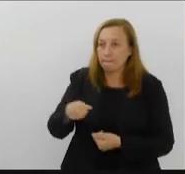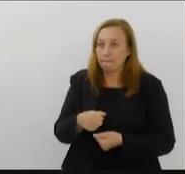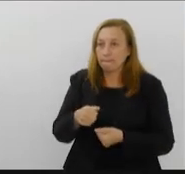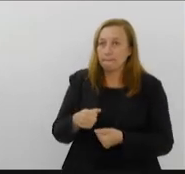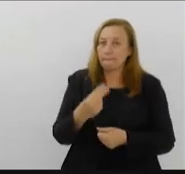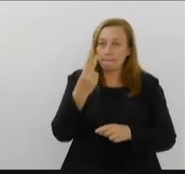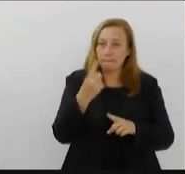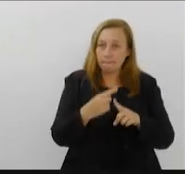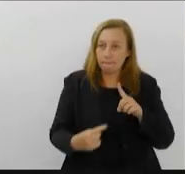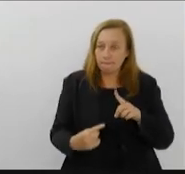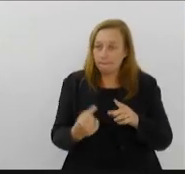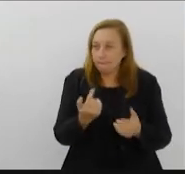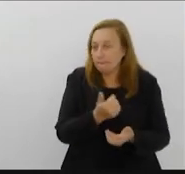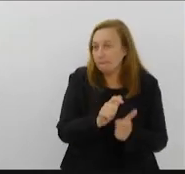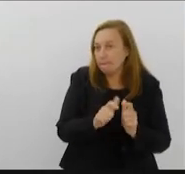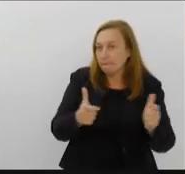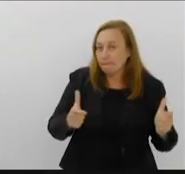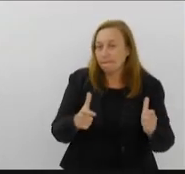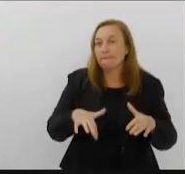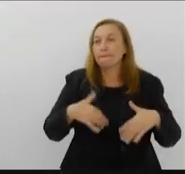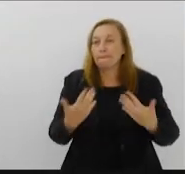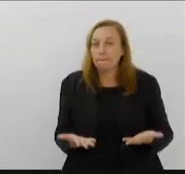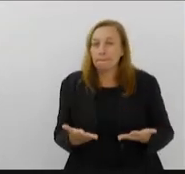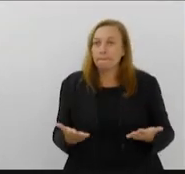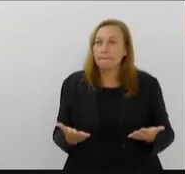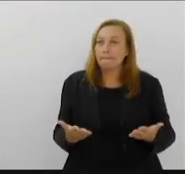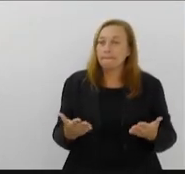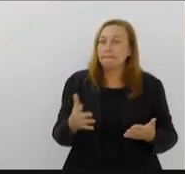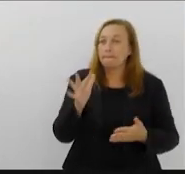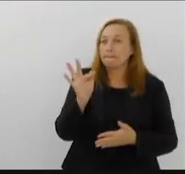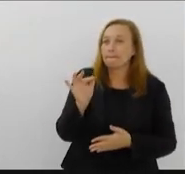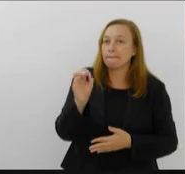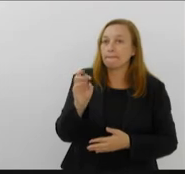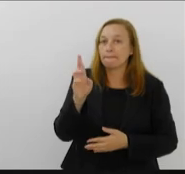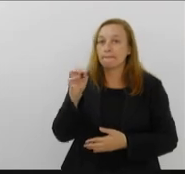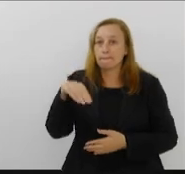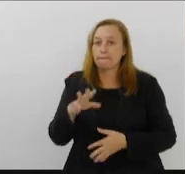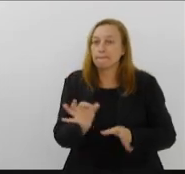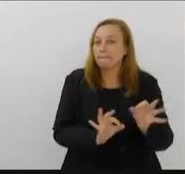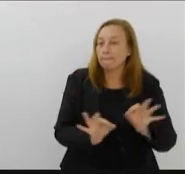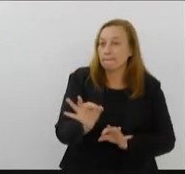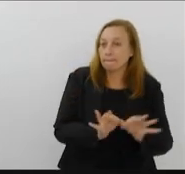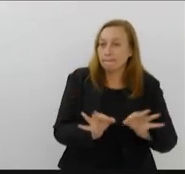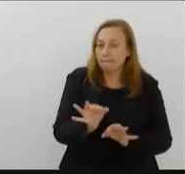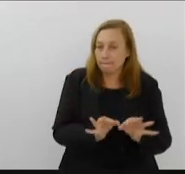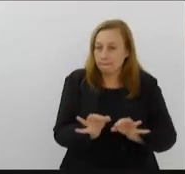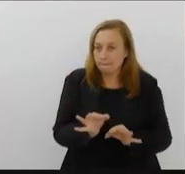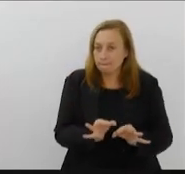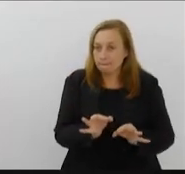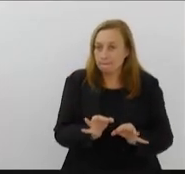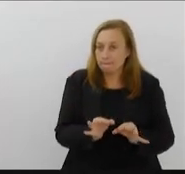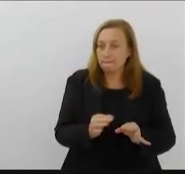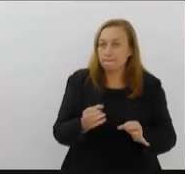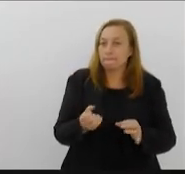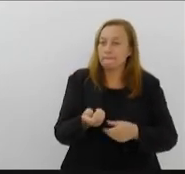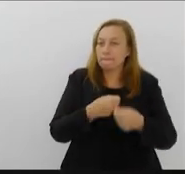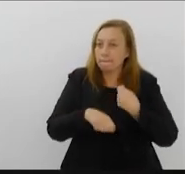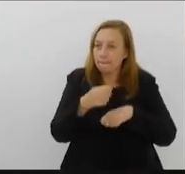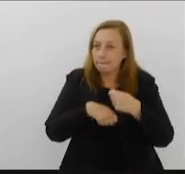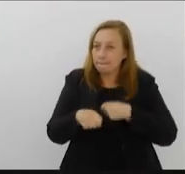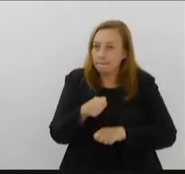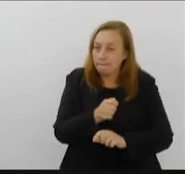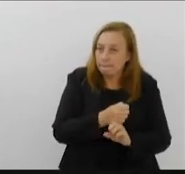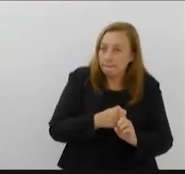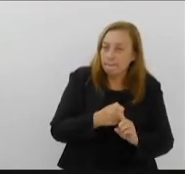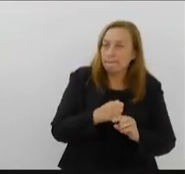Isso é muita coisa. Então, esse é um fórum, não é um organismo internacional, é um fórum das maiores economias do mundo, e que a decisão